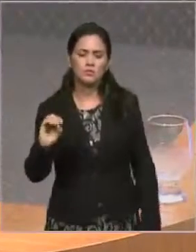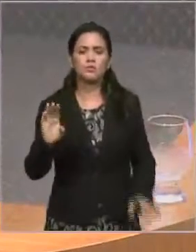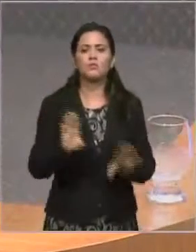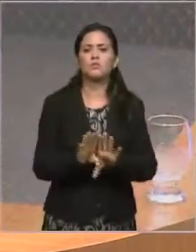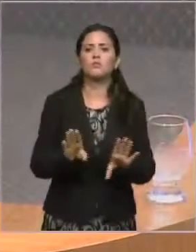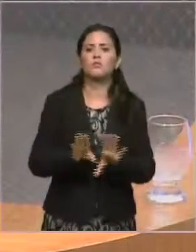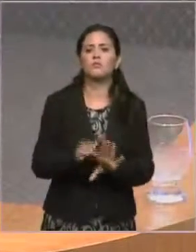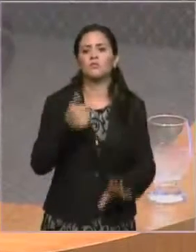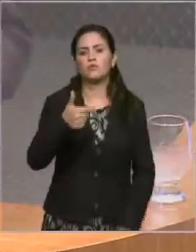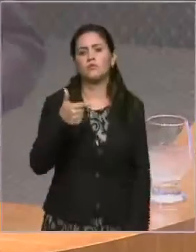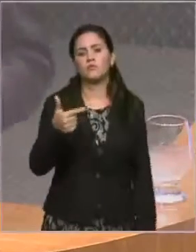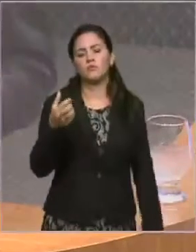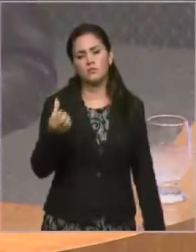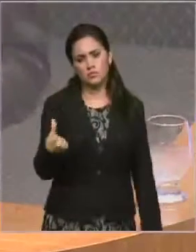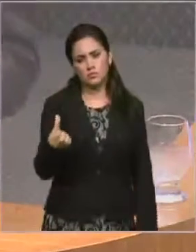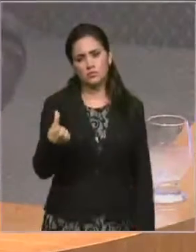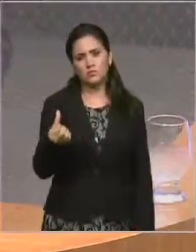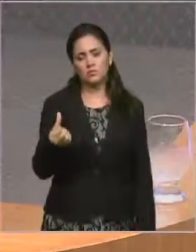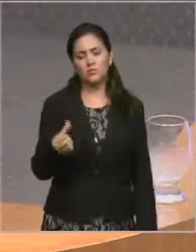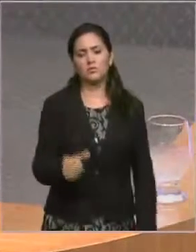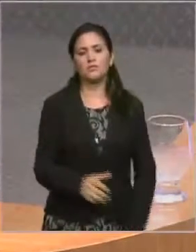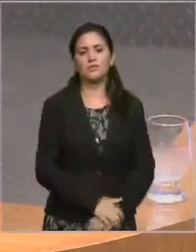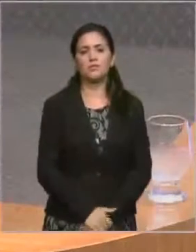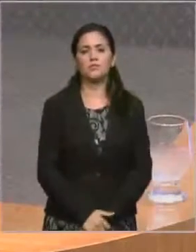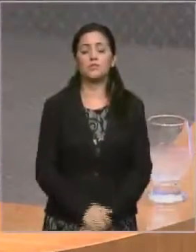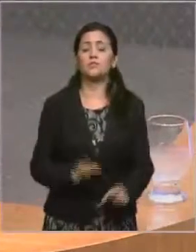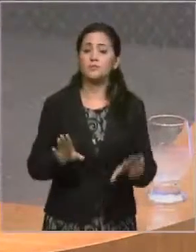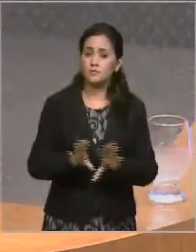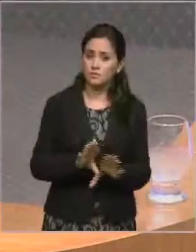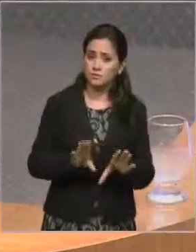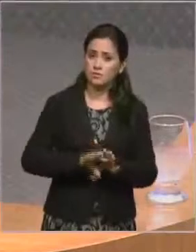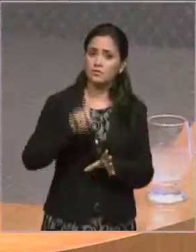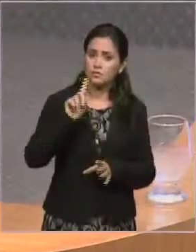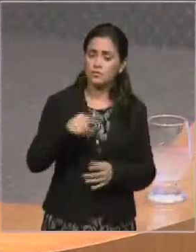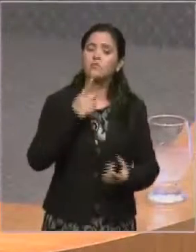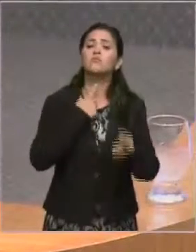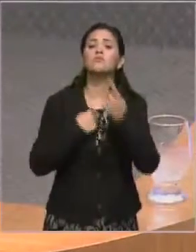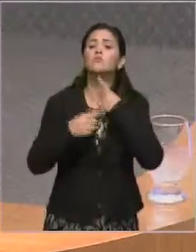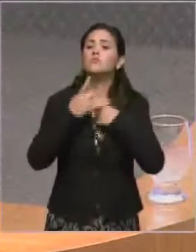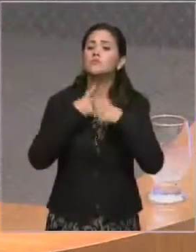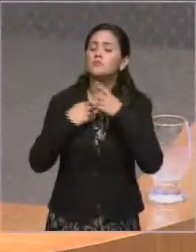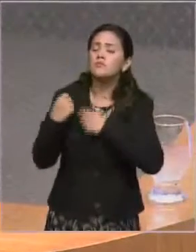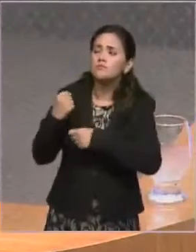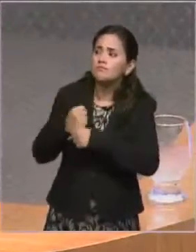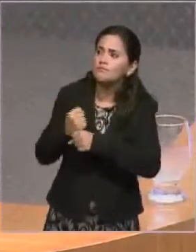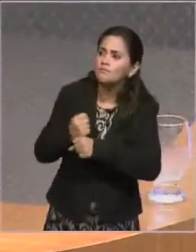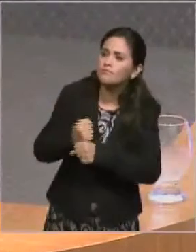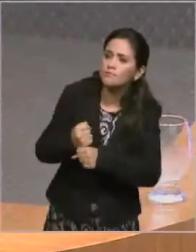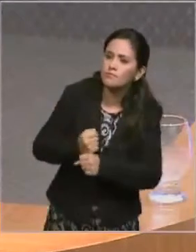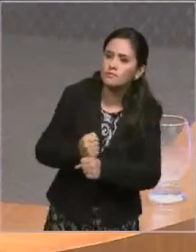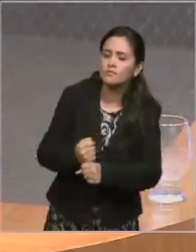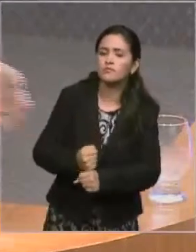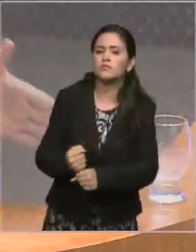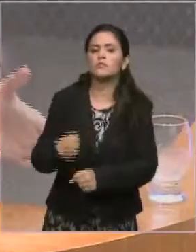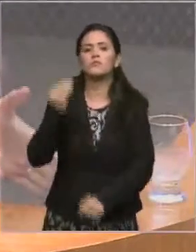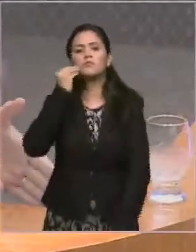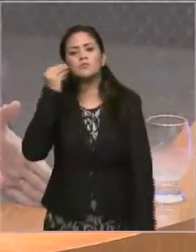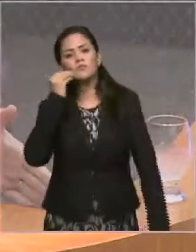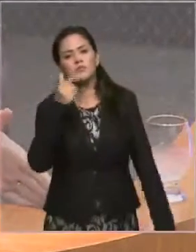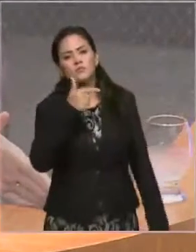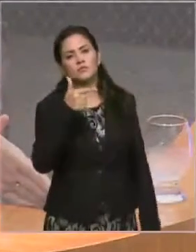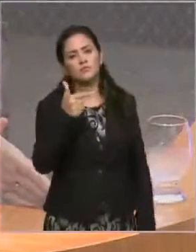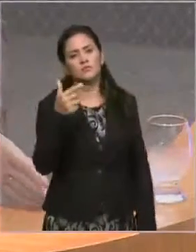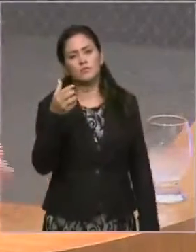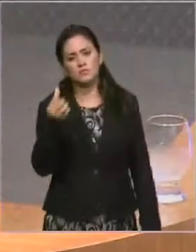BR-226. Digo isto, senhoras e senhores, porque também é um sonho de décadas ver aquela BR-226 que liga